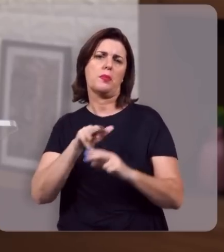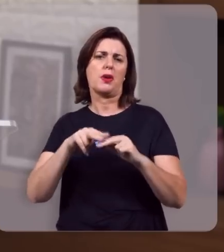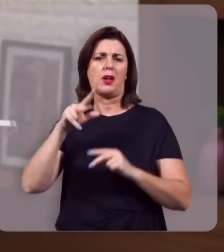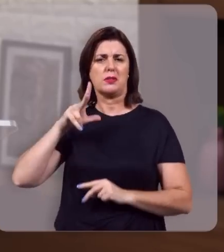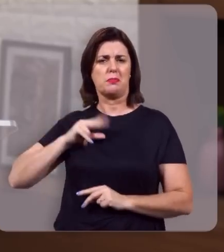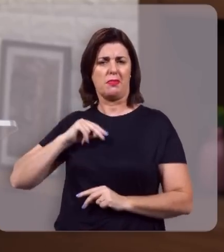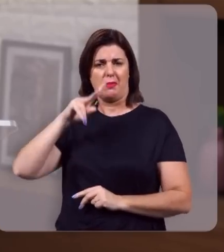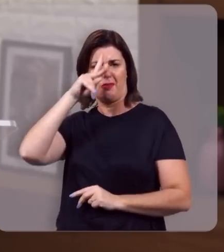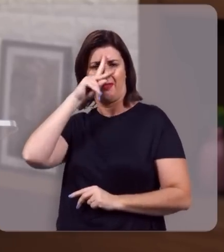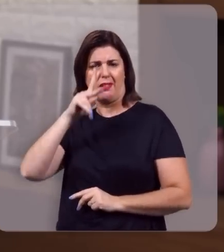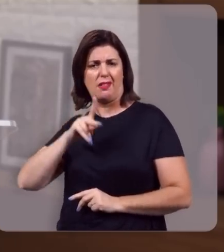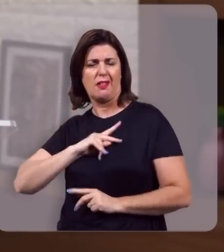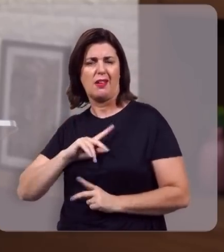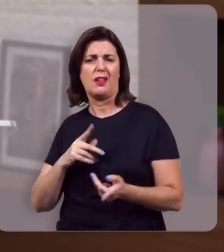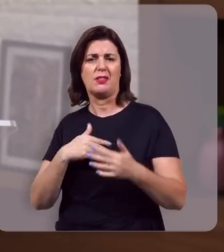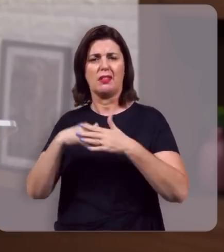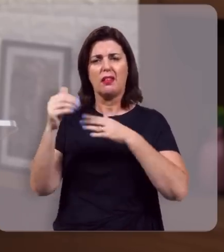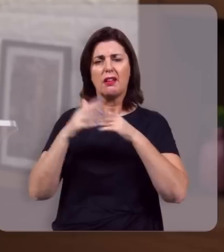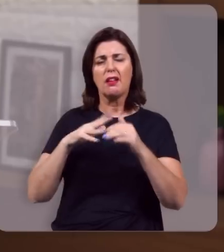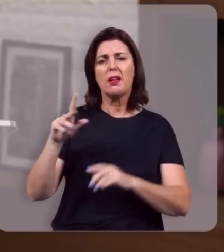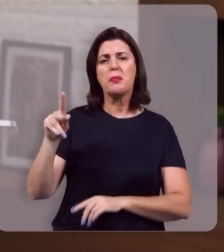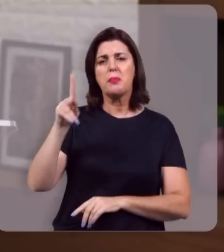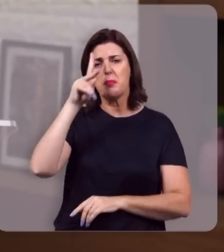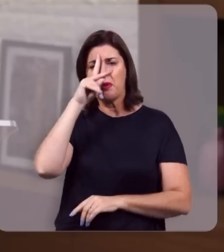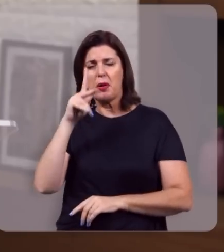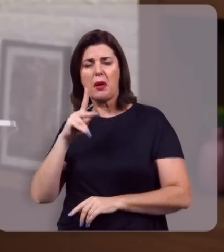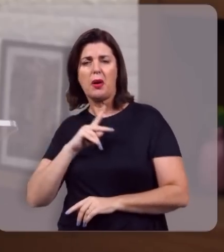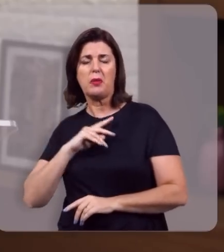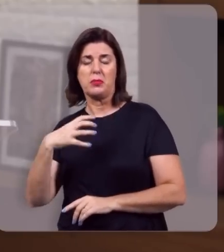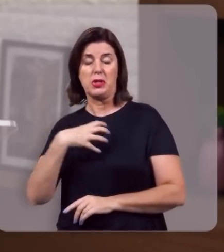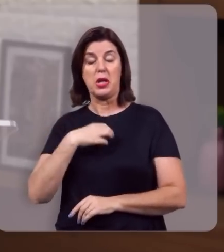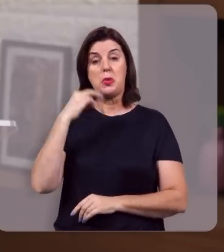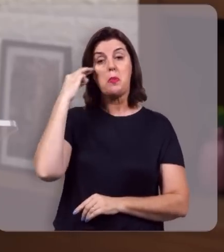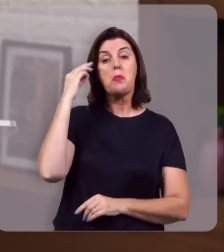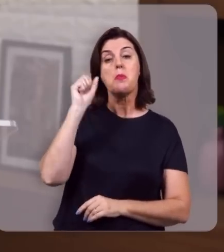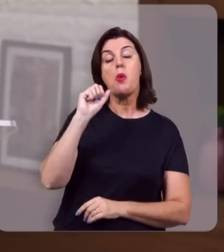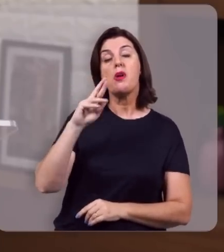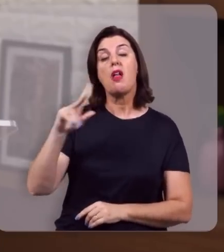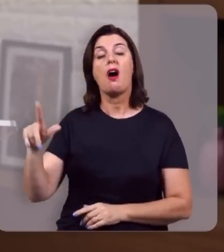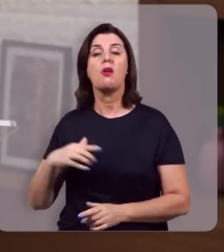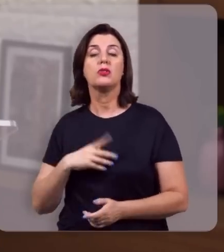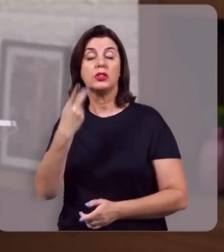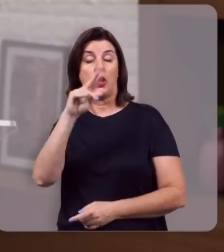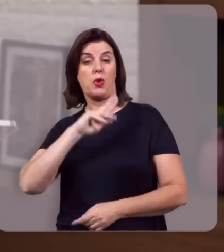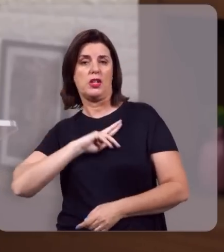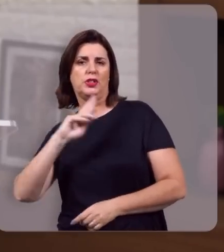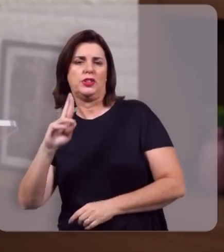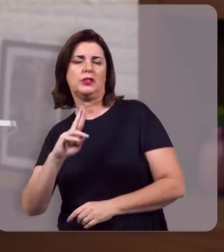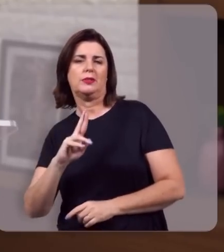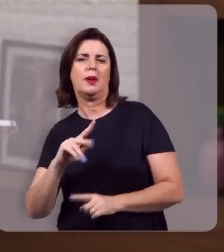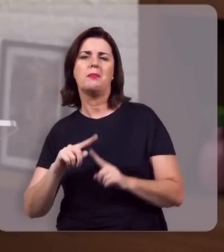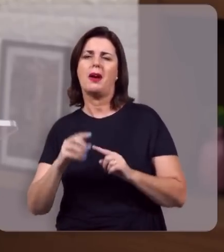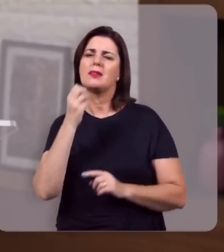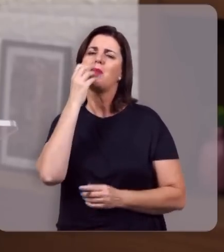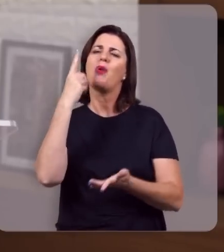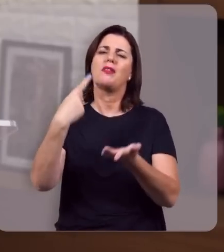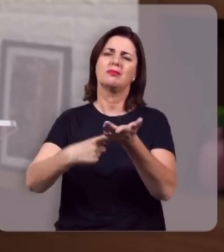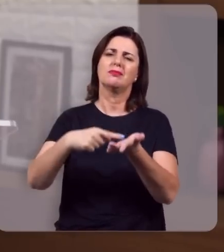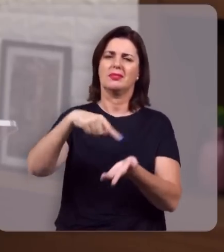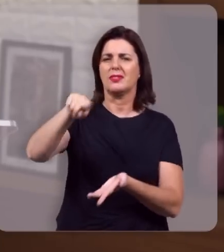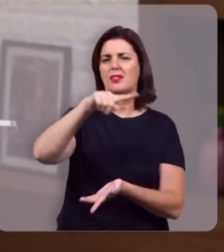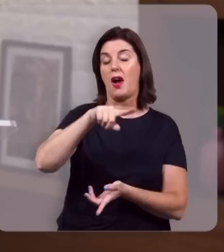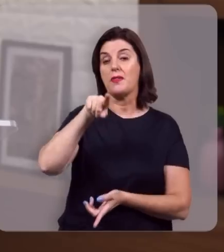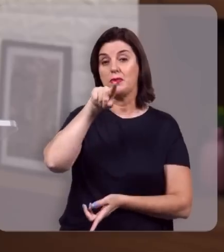seus méritos, pelas suas obras, pelos seus predicados morais, pela sua religiosidade. Mas eu tenho uma boa notícia para lhe